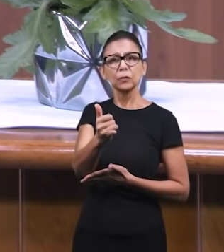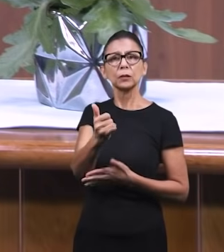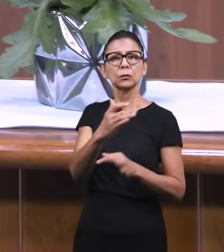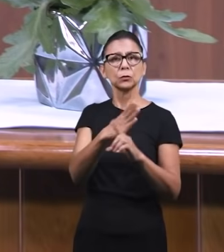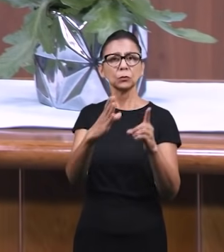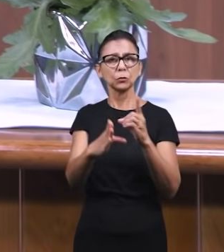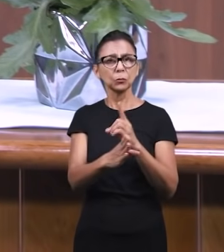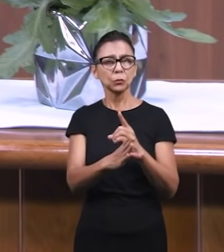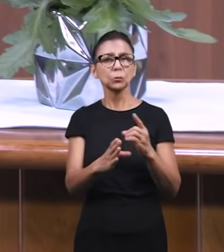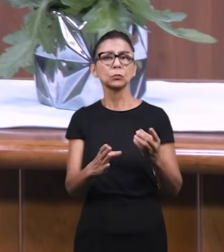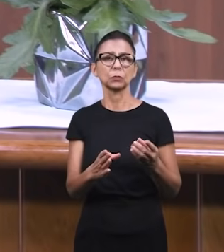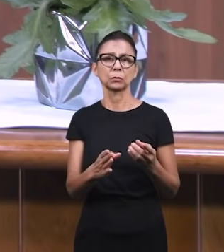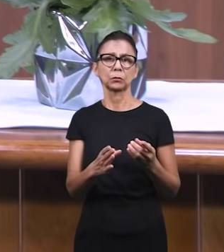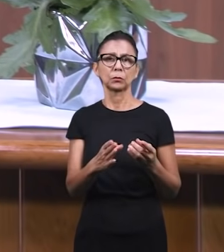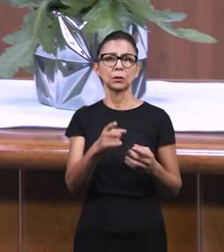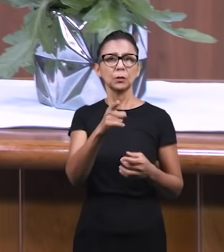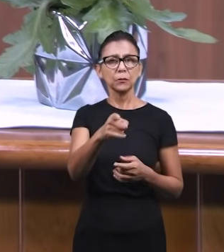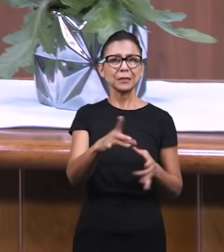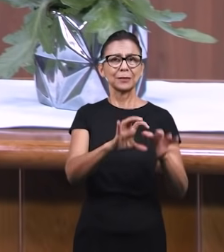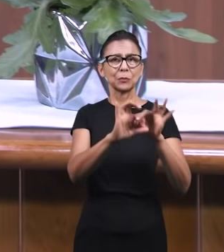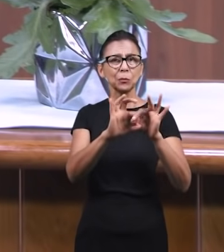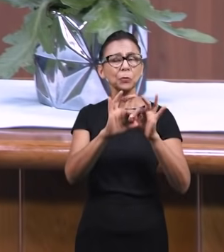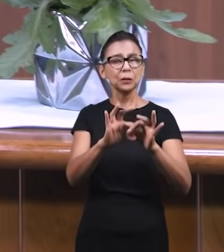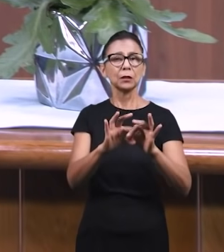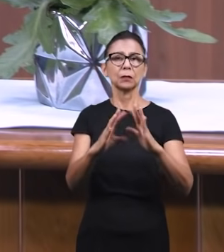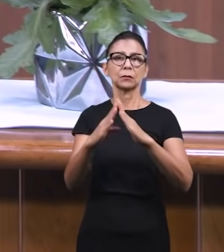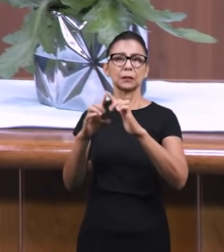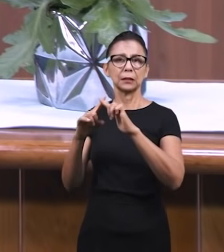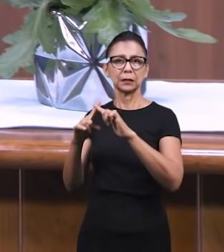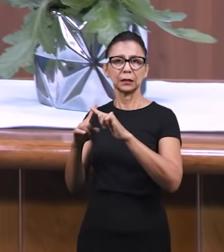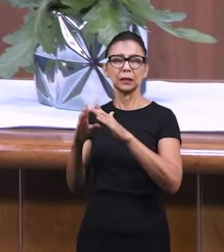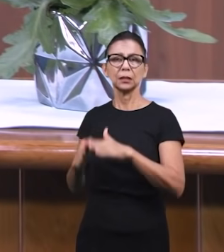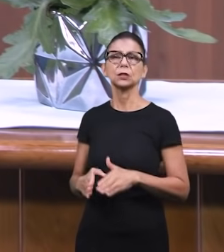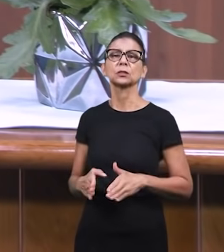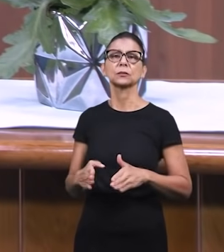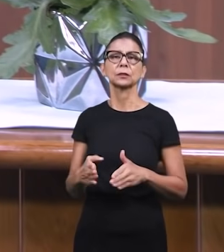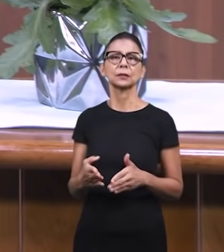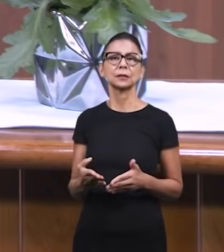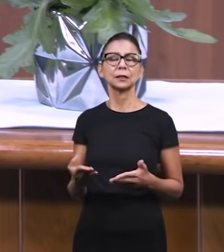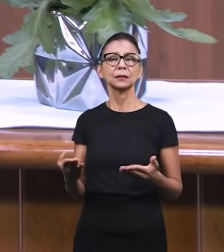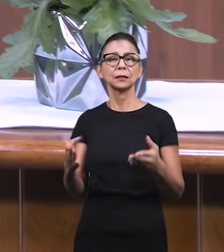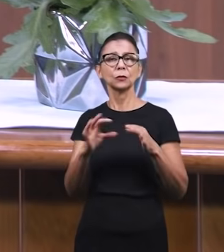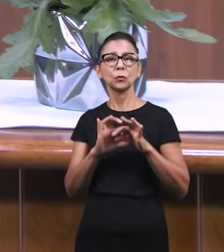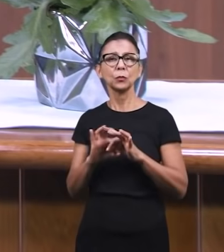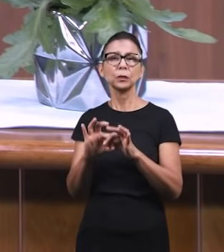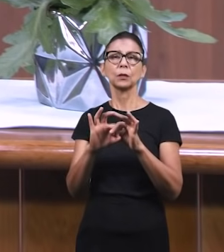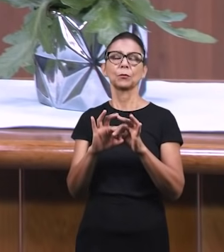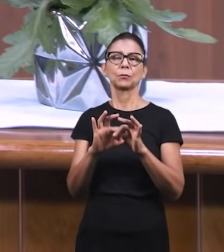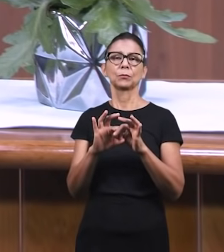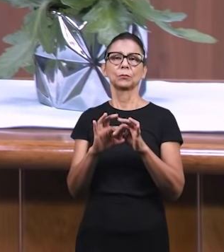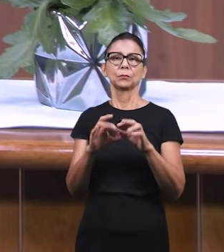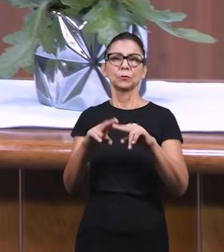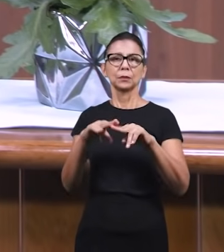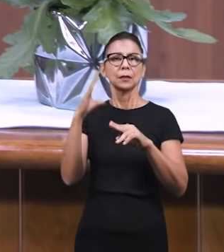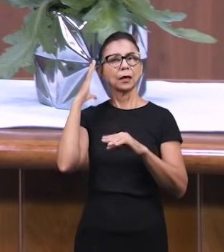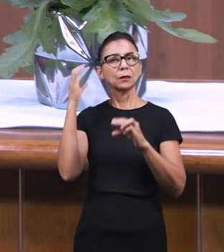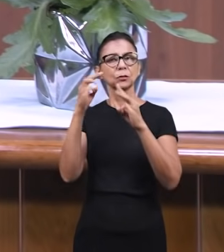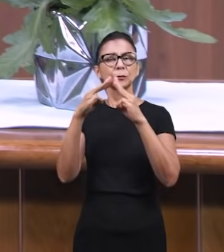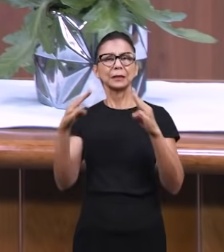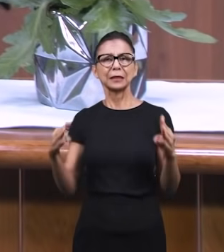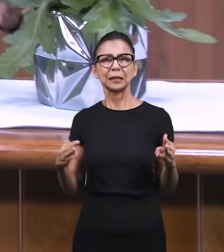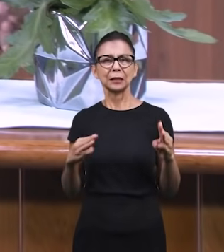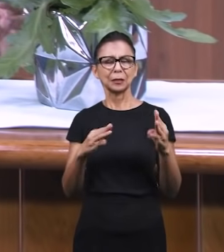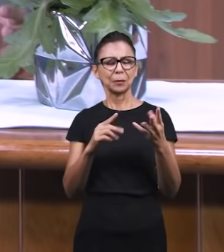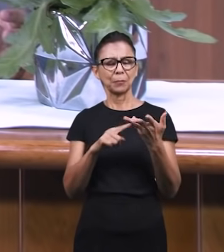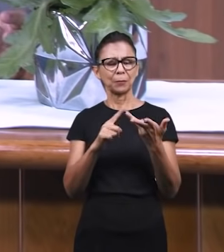corpo, recebe a mensagem, ouve-se do link do culto, sabe-se que temos a Rádio Manaim. Ou seja, tudo isso acontece por quê? Porque